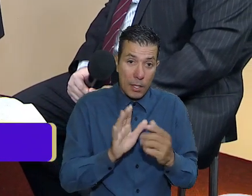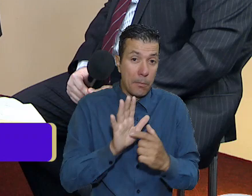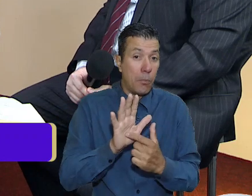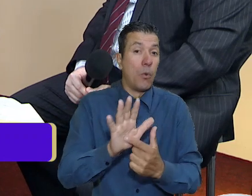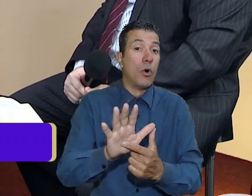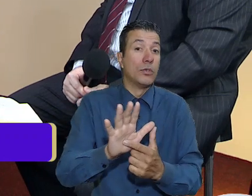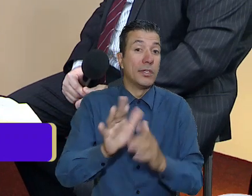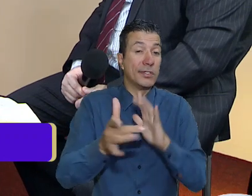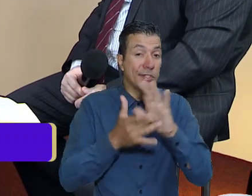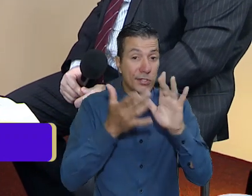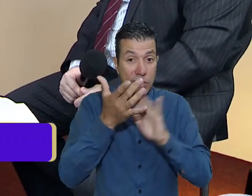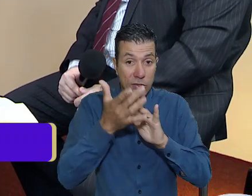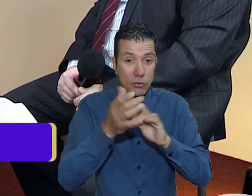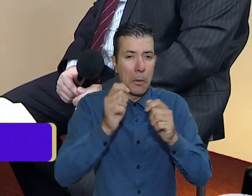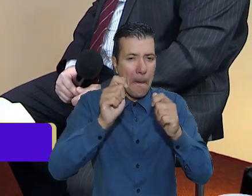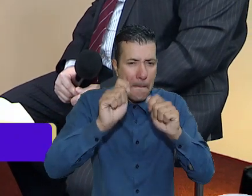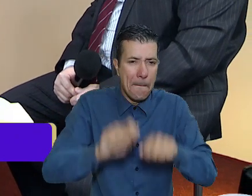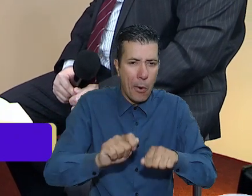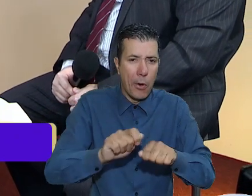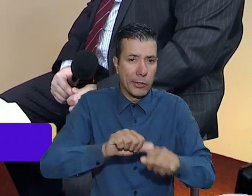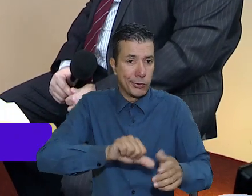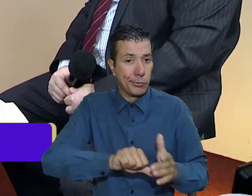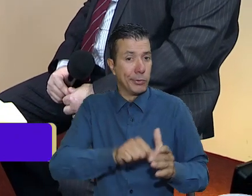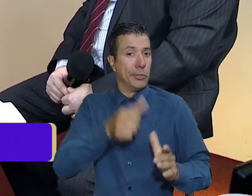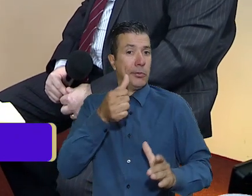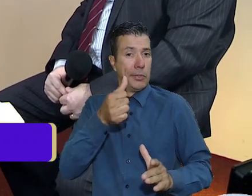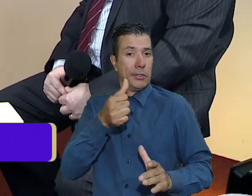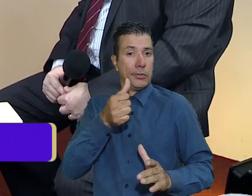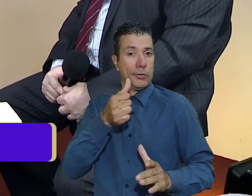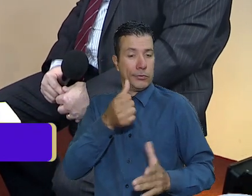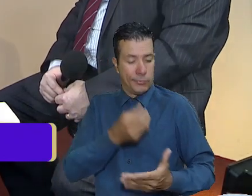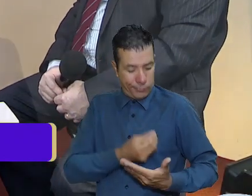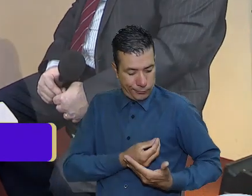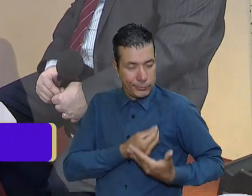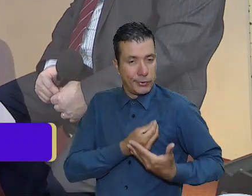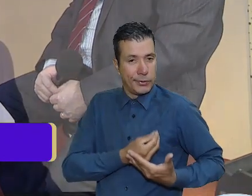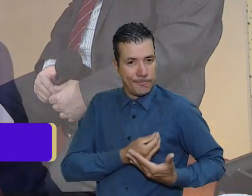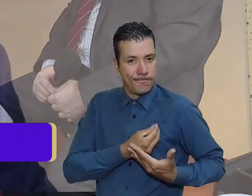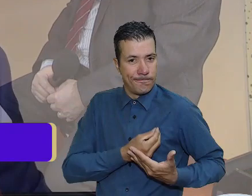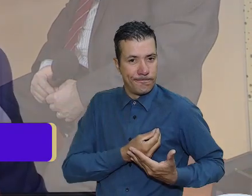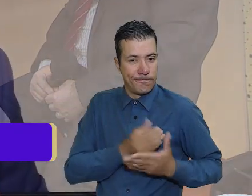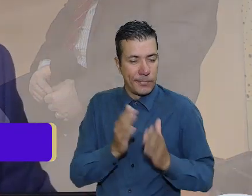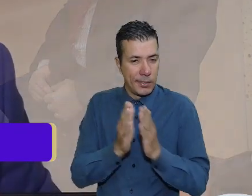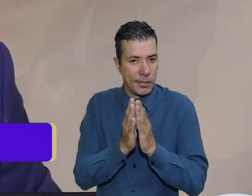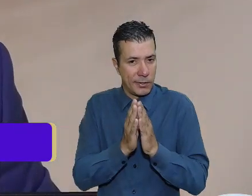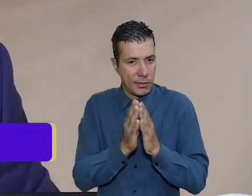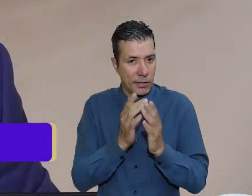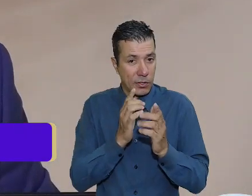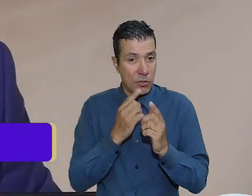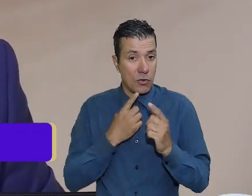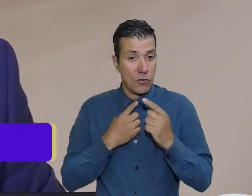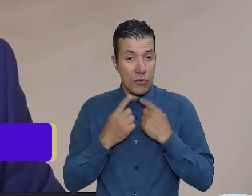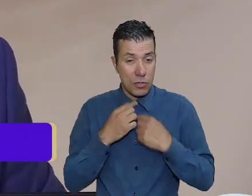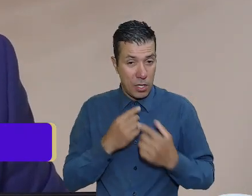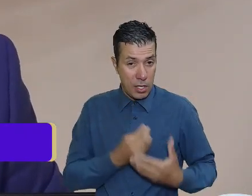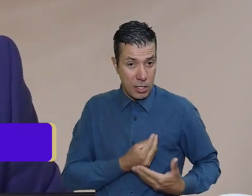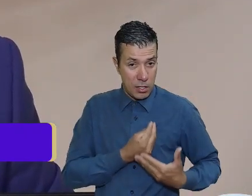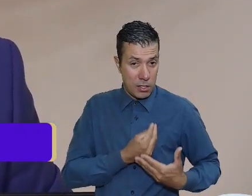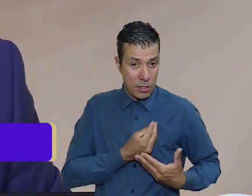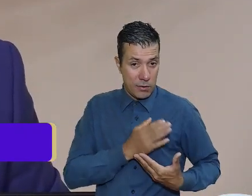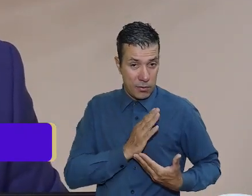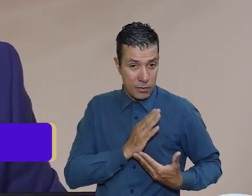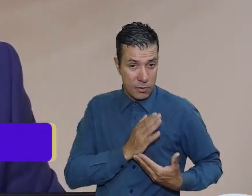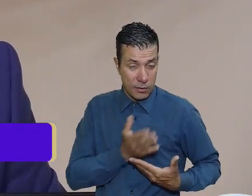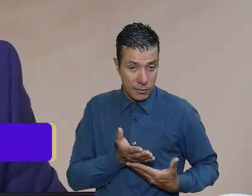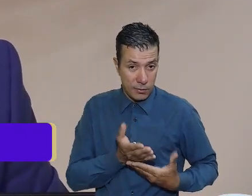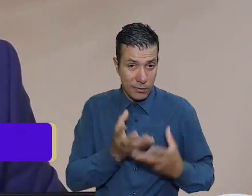mostra que Jesus, ele pode ocupar o primeiro lugar na minha e na sua vida. Ore comigo, se esse é o desejo do seu coração, e eu falo mais uma